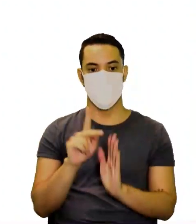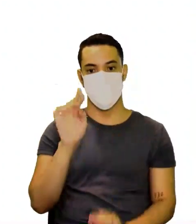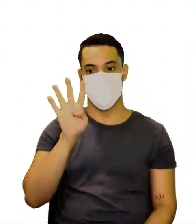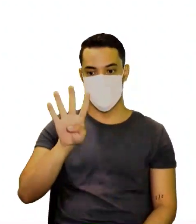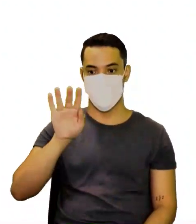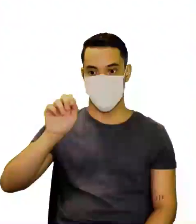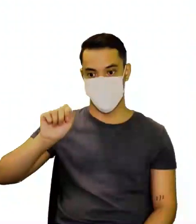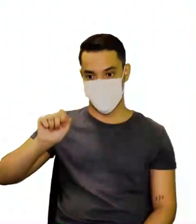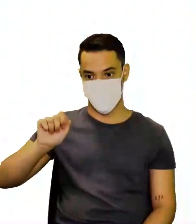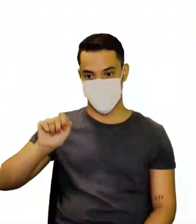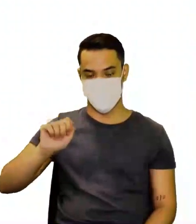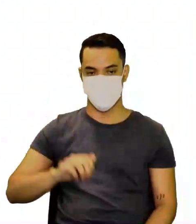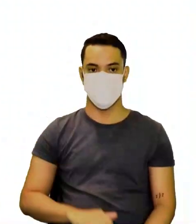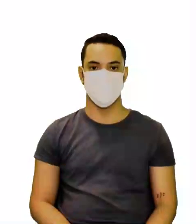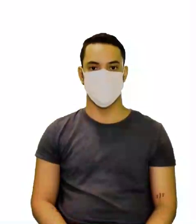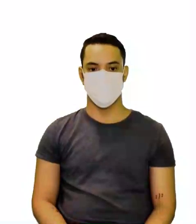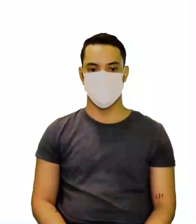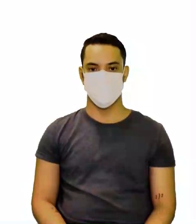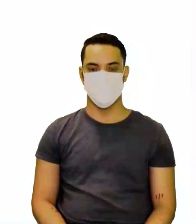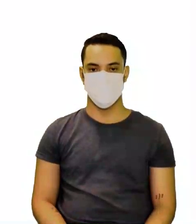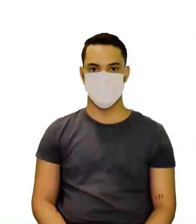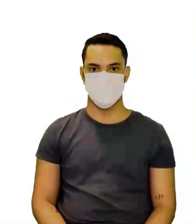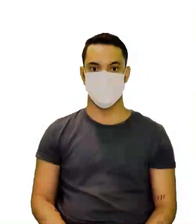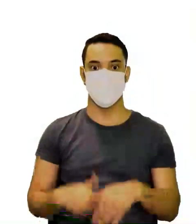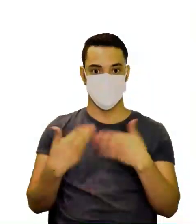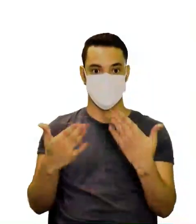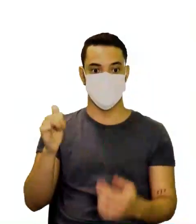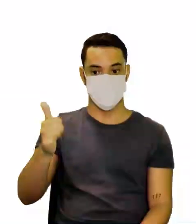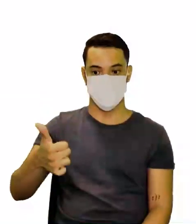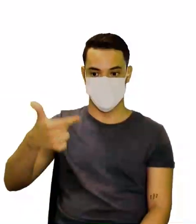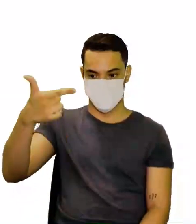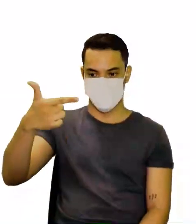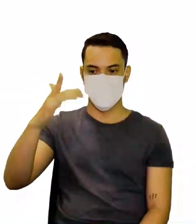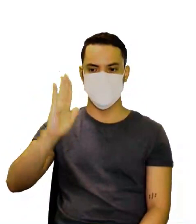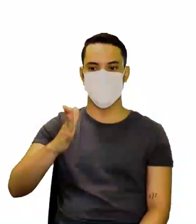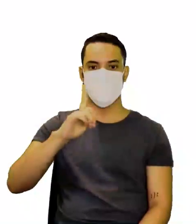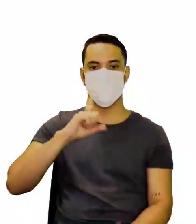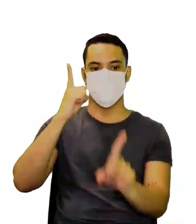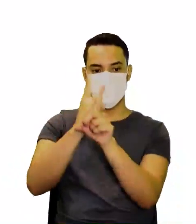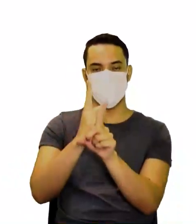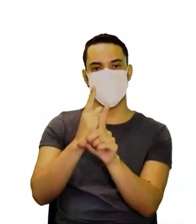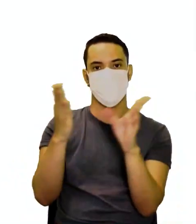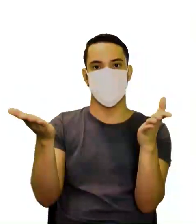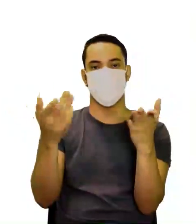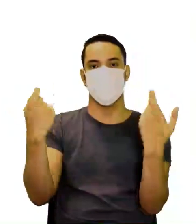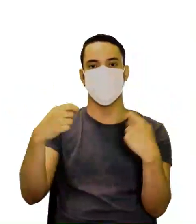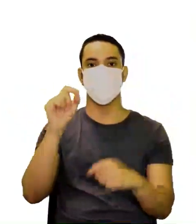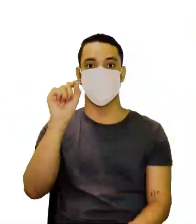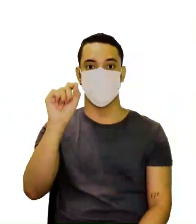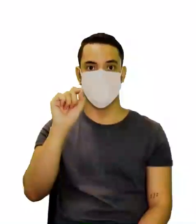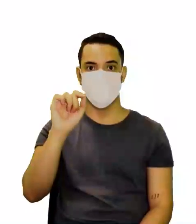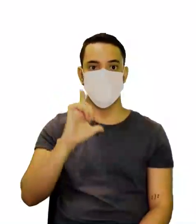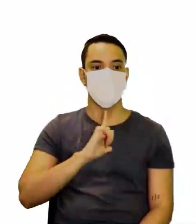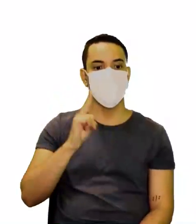4, ok? Bom, 12 a gente já achou. Ah, professora, mas